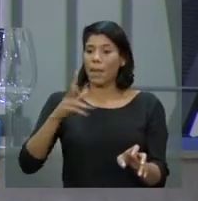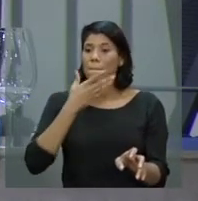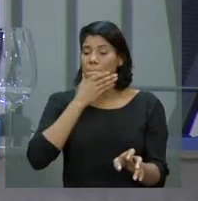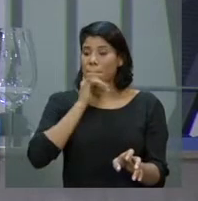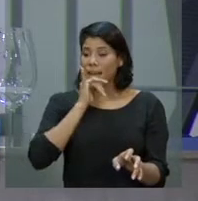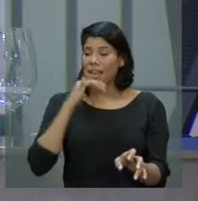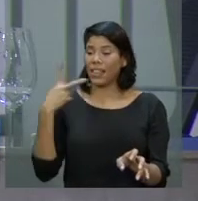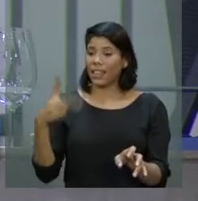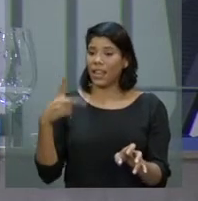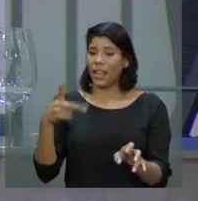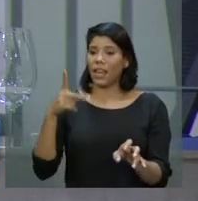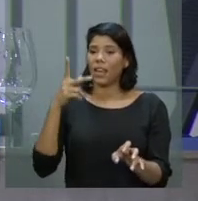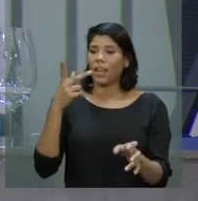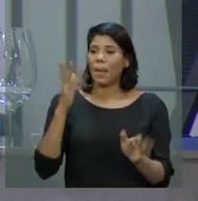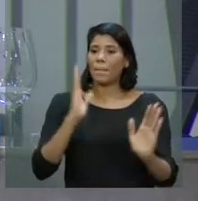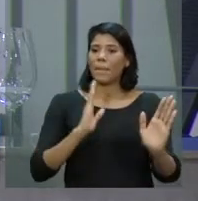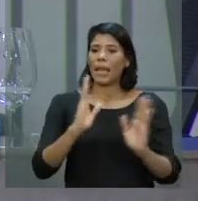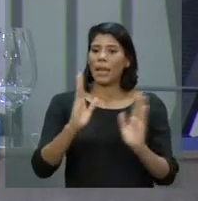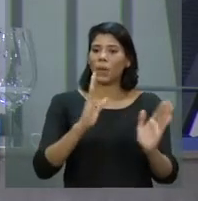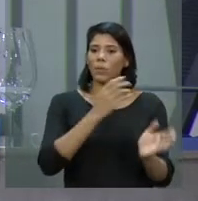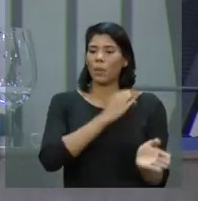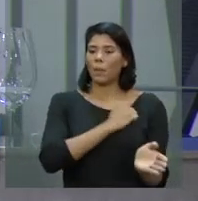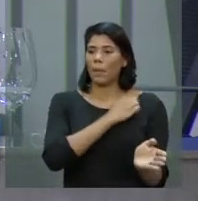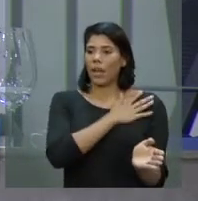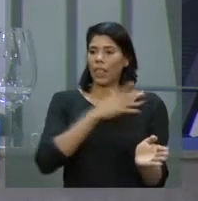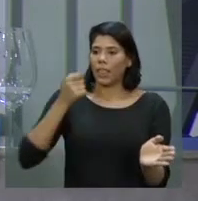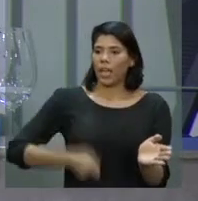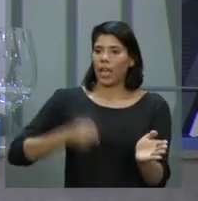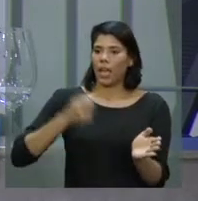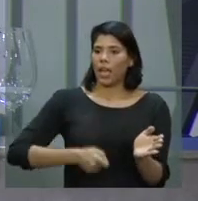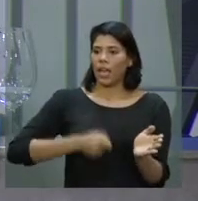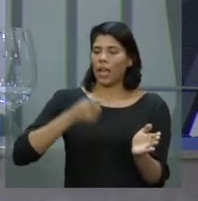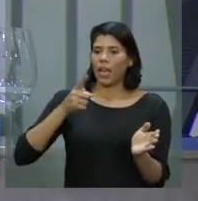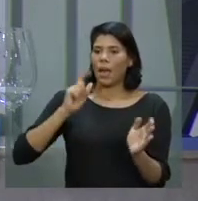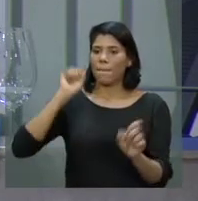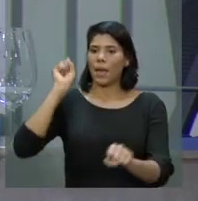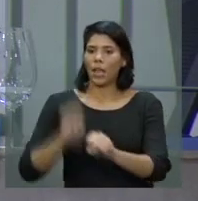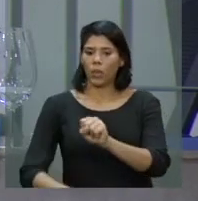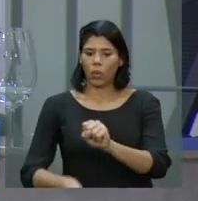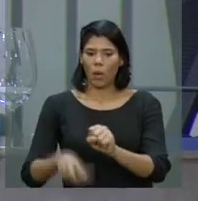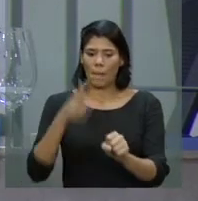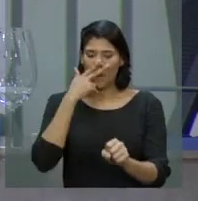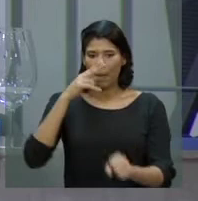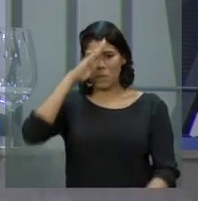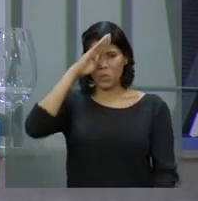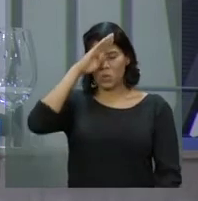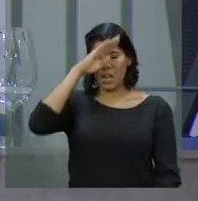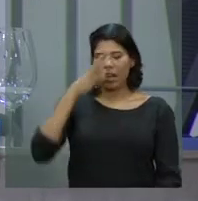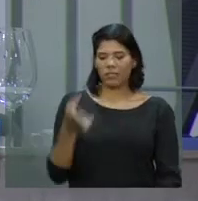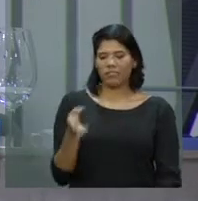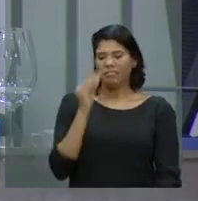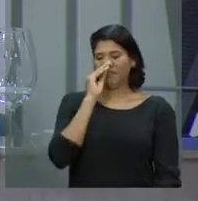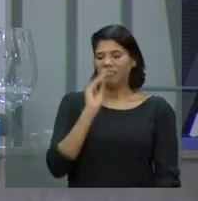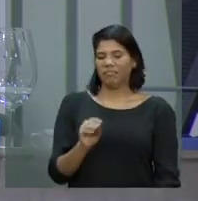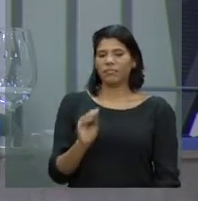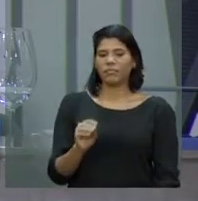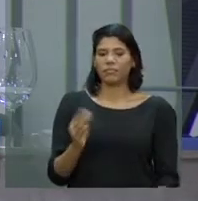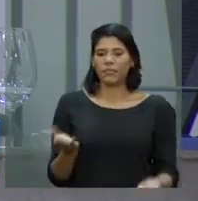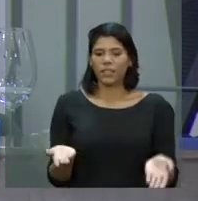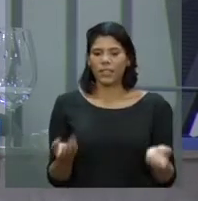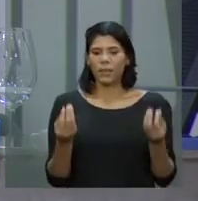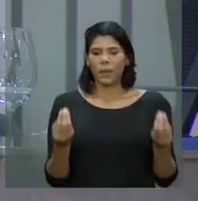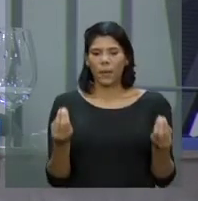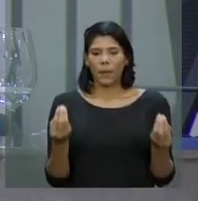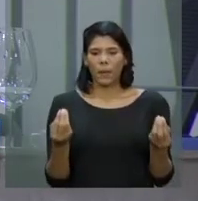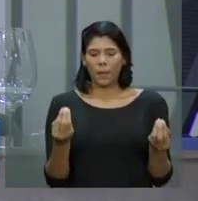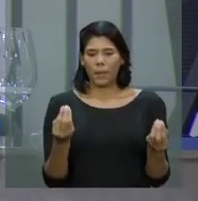nosso que é para ser o nosso exemplo, seguir a liturgia do cargo, era o nosso chefe da nossa nação, mas